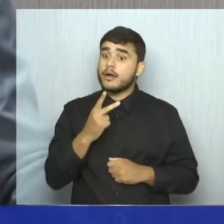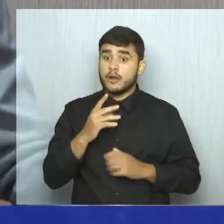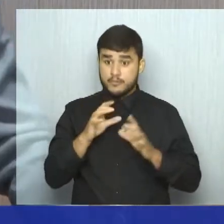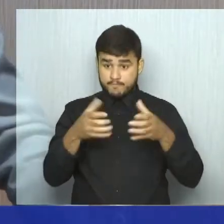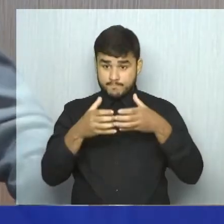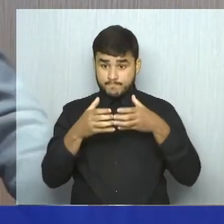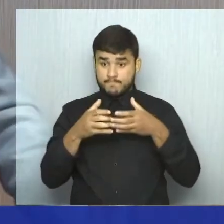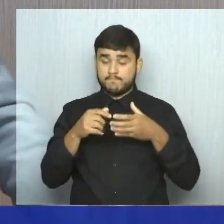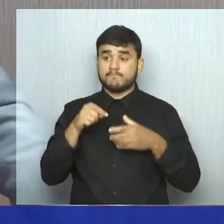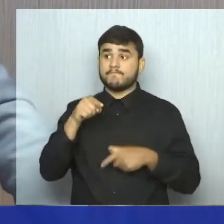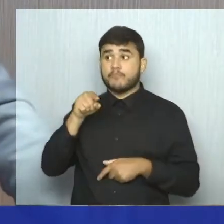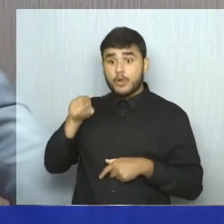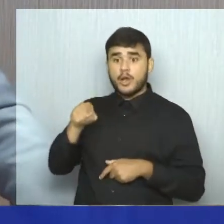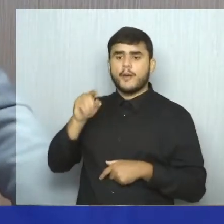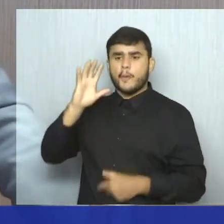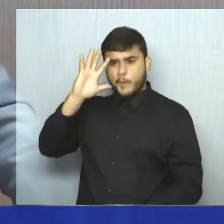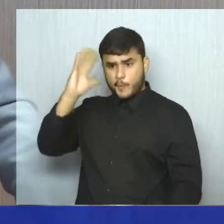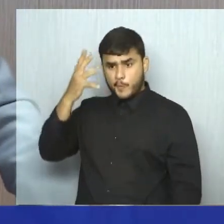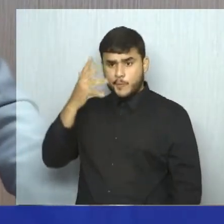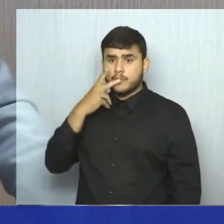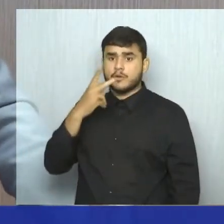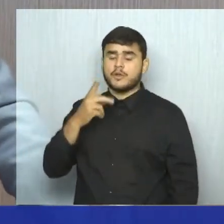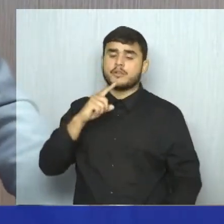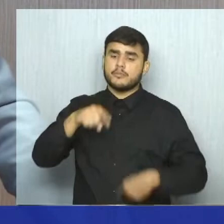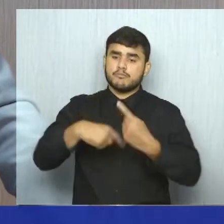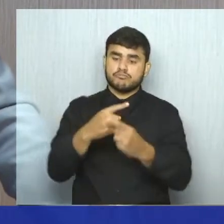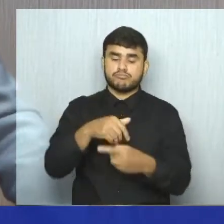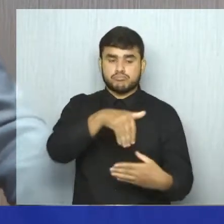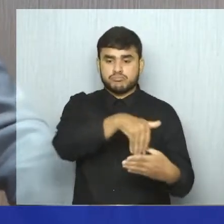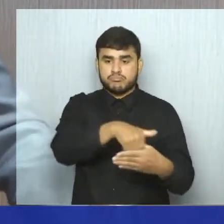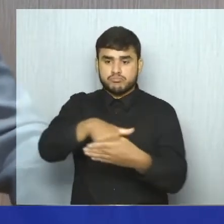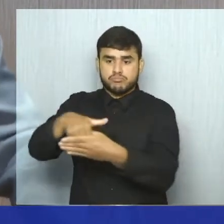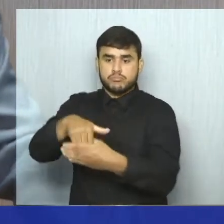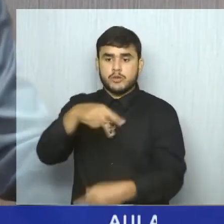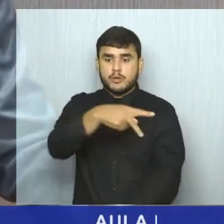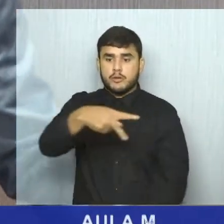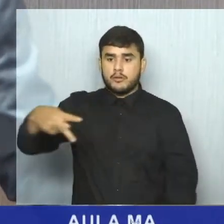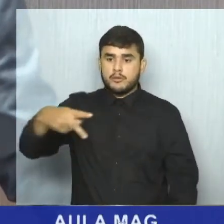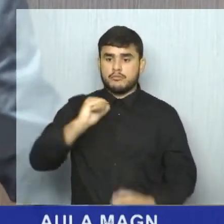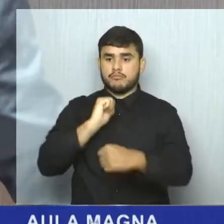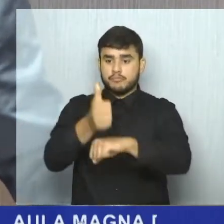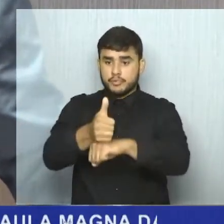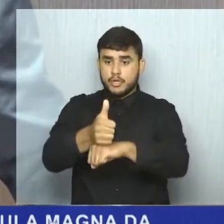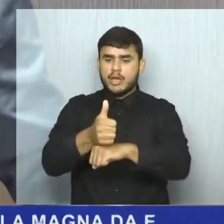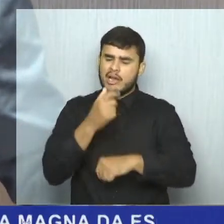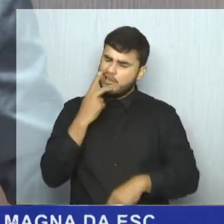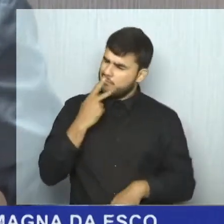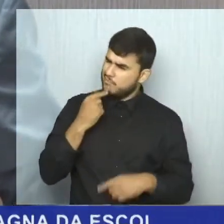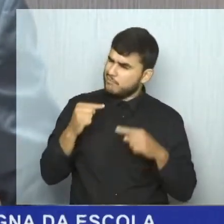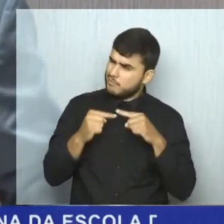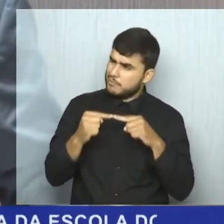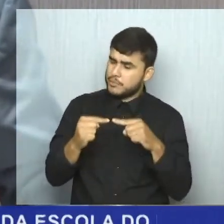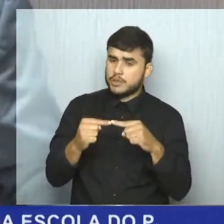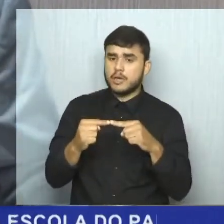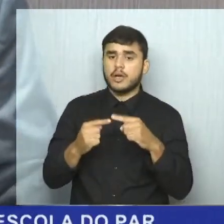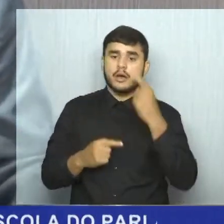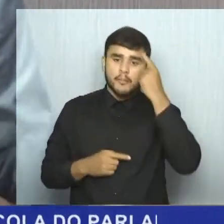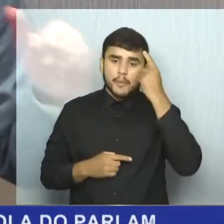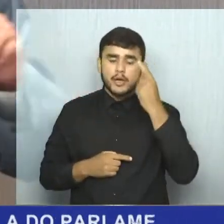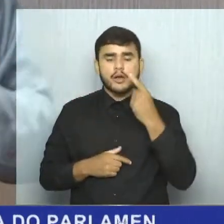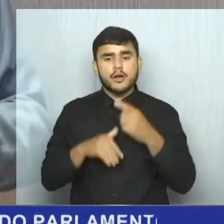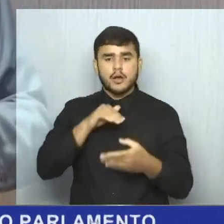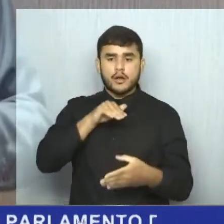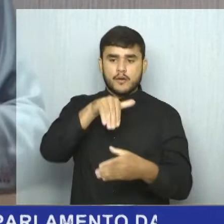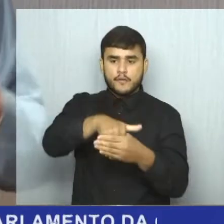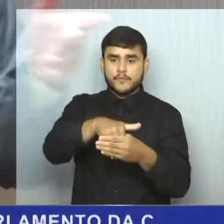de Montesquieu, que é o presidencialismo. Para eles, na realidade deles, faz algum sentido. Entretanto,